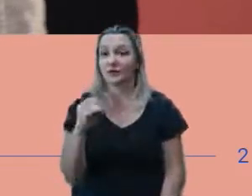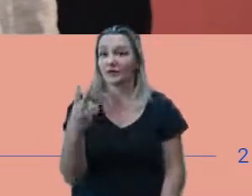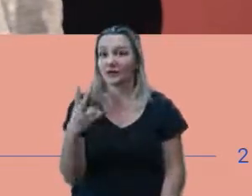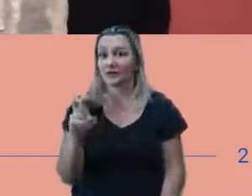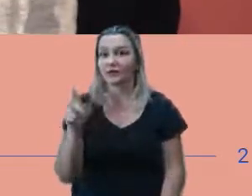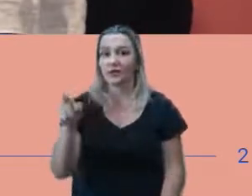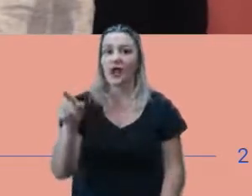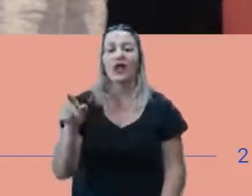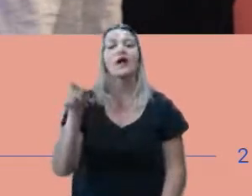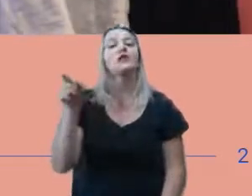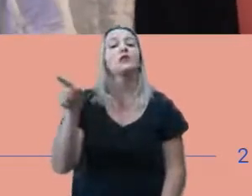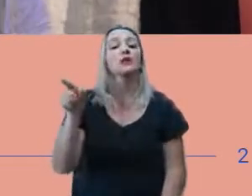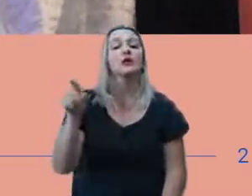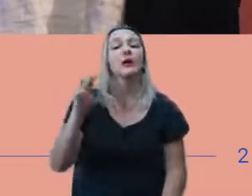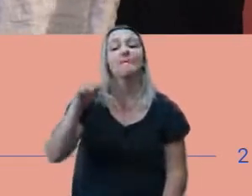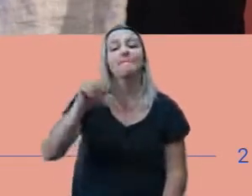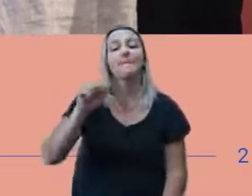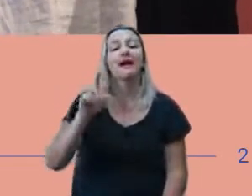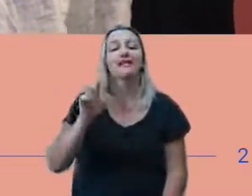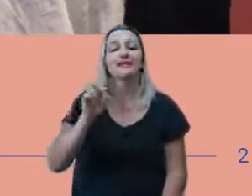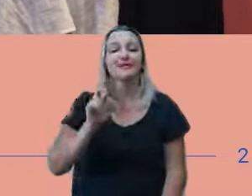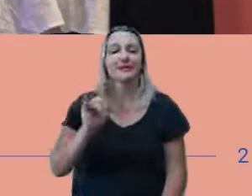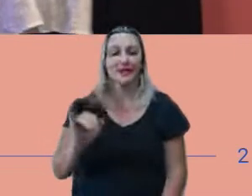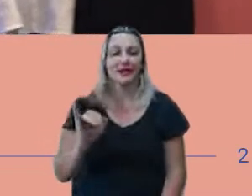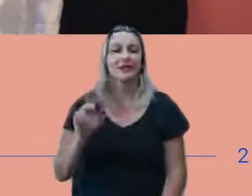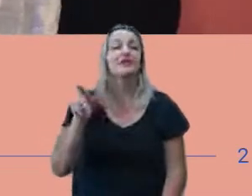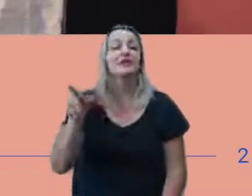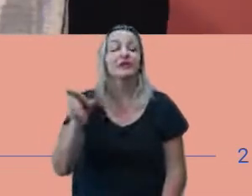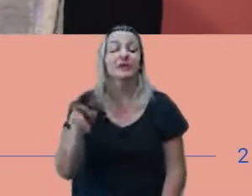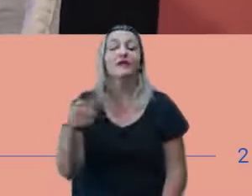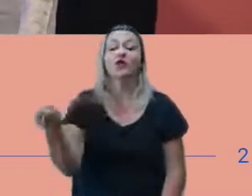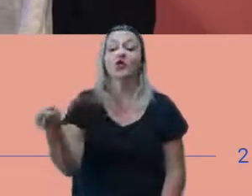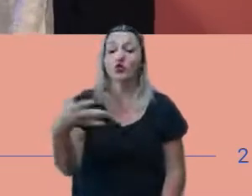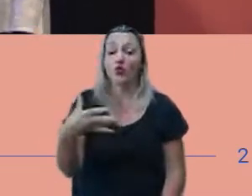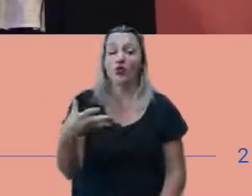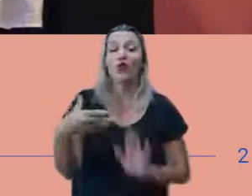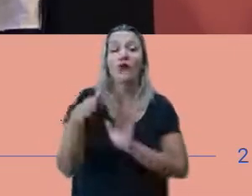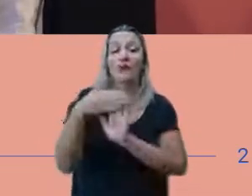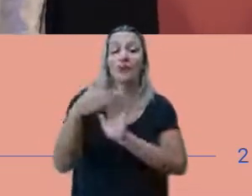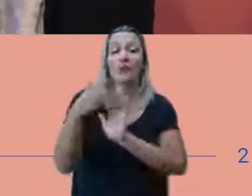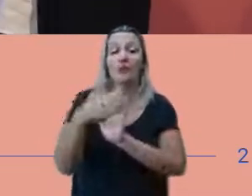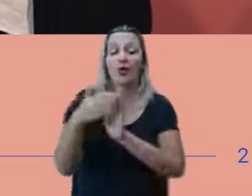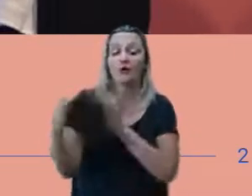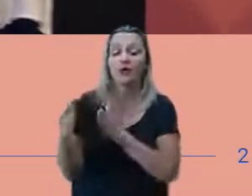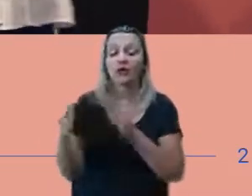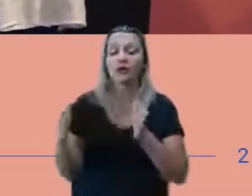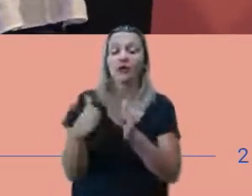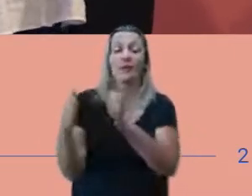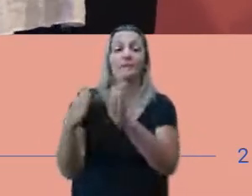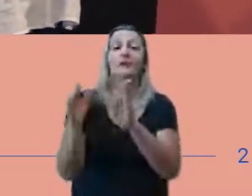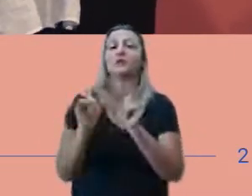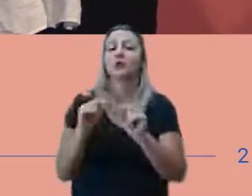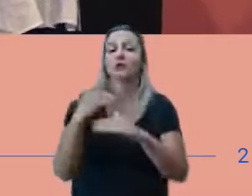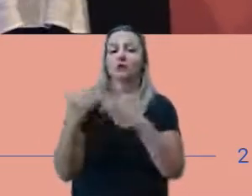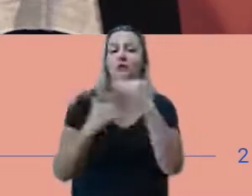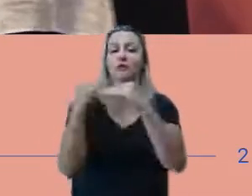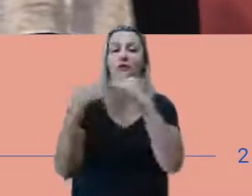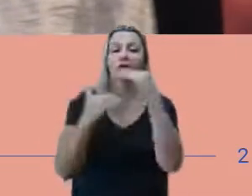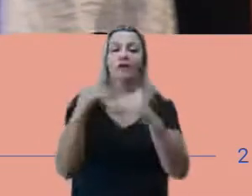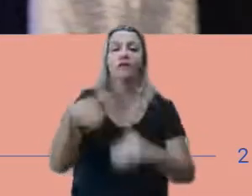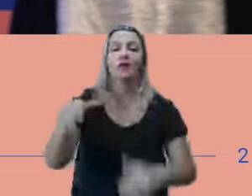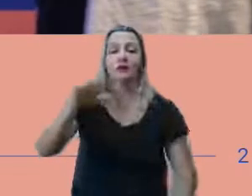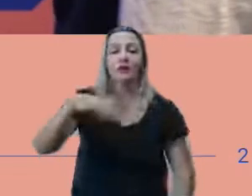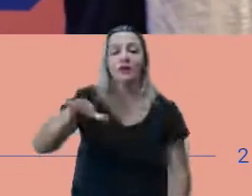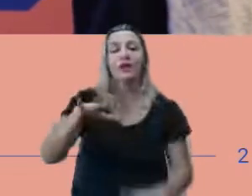o European Green vídeo novo pacote de diretrizes para o desenvolvimento da União Europeia